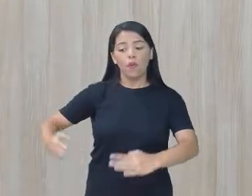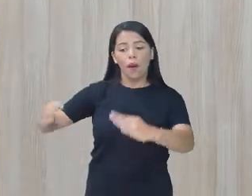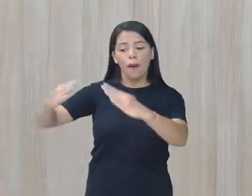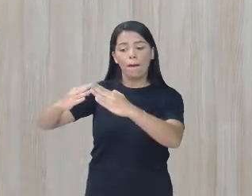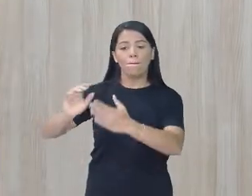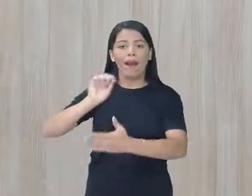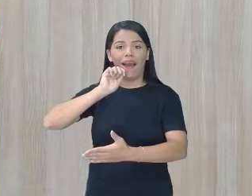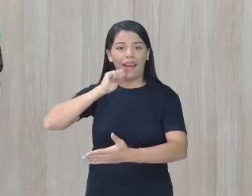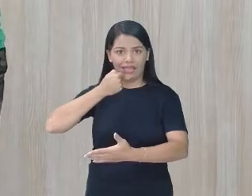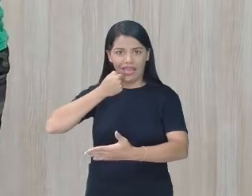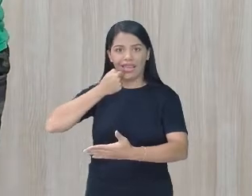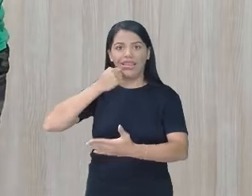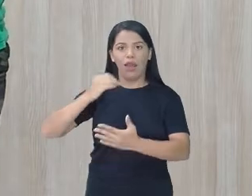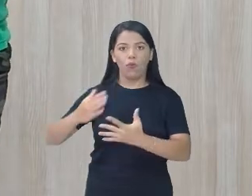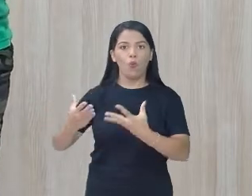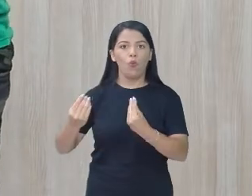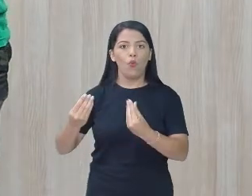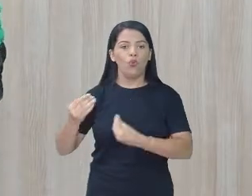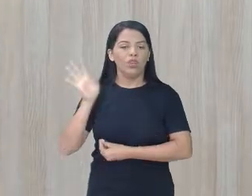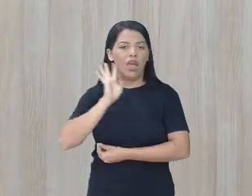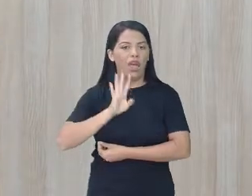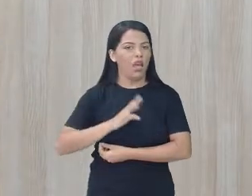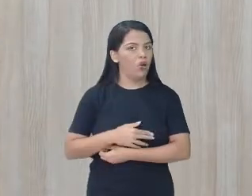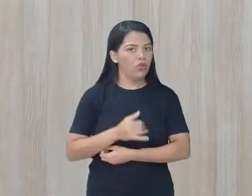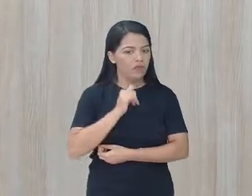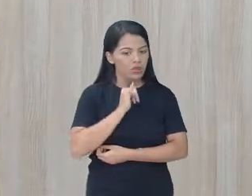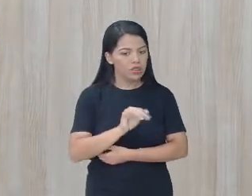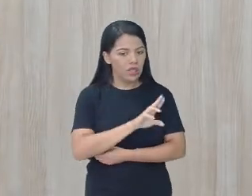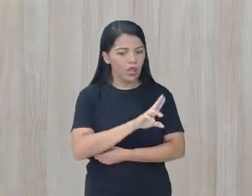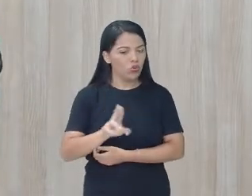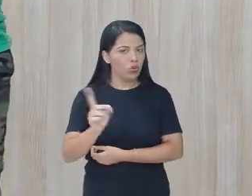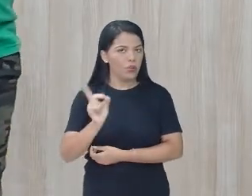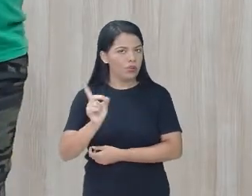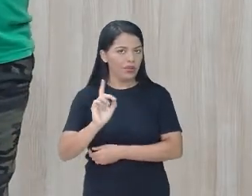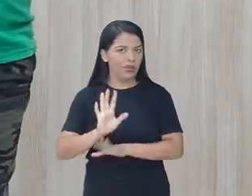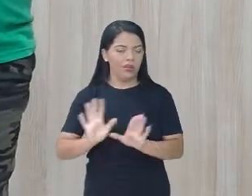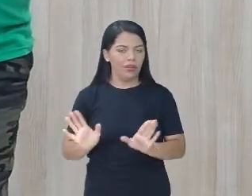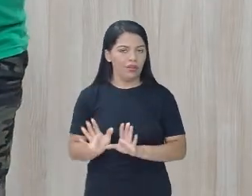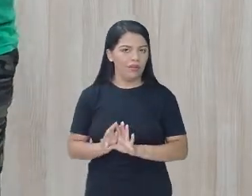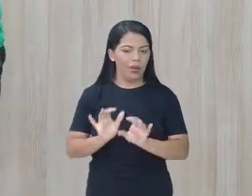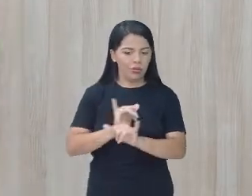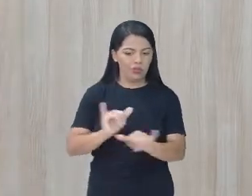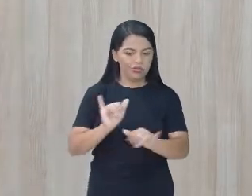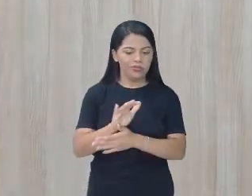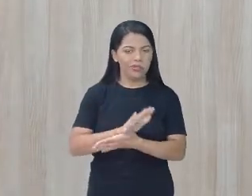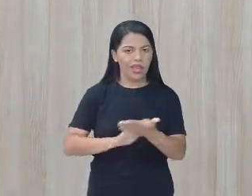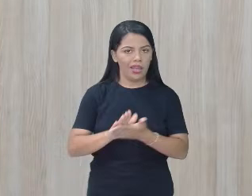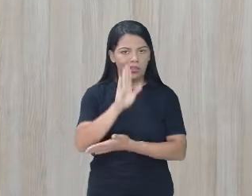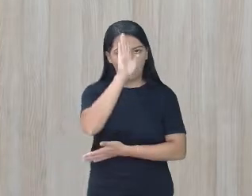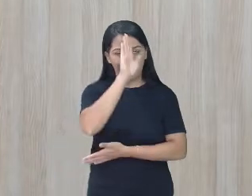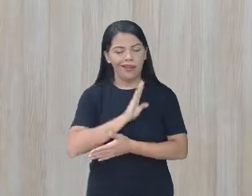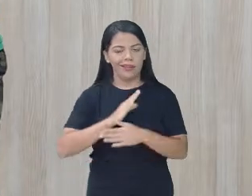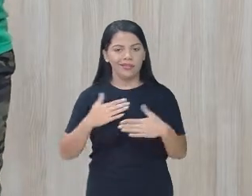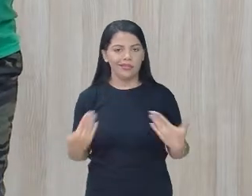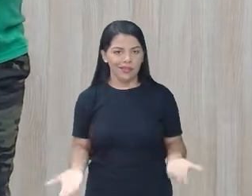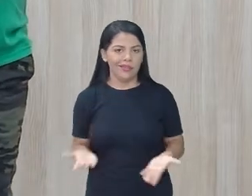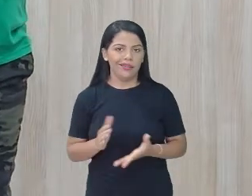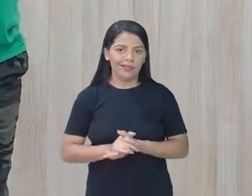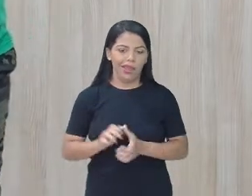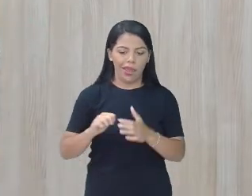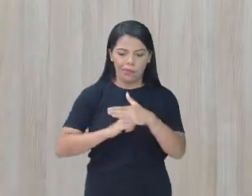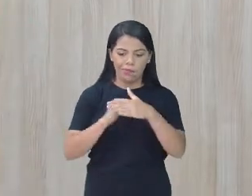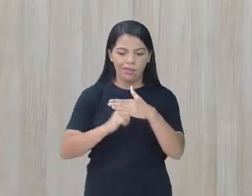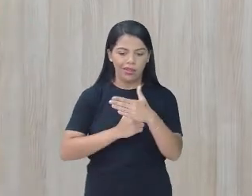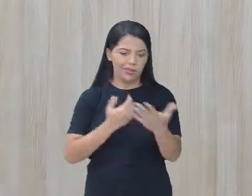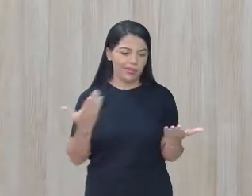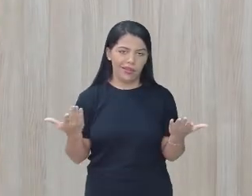né? Eu não vou citar o nome da padaria para não fazer marketing aqui gratuito, né? Assim a firma vai à falência,